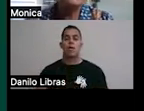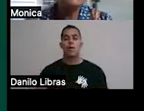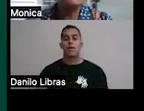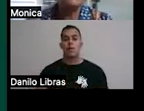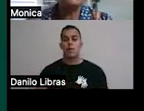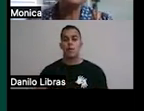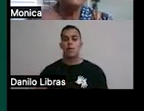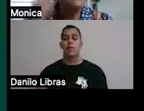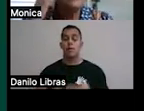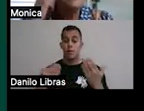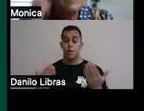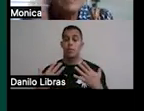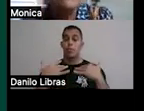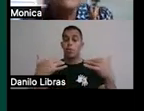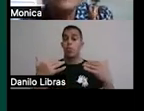nosso público-alvo